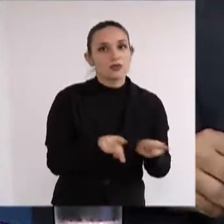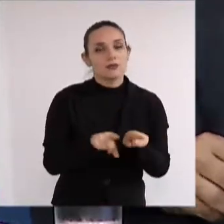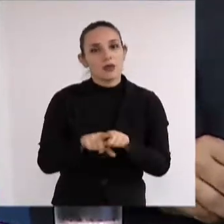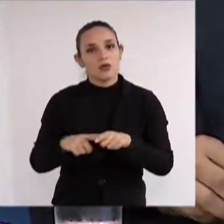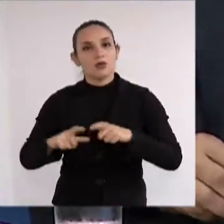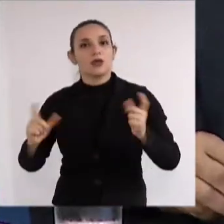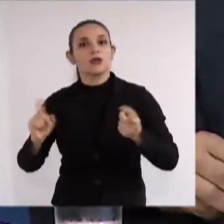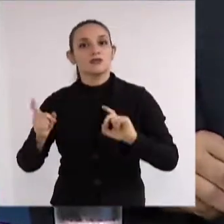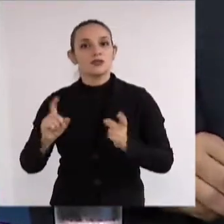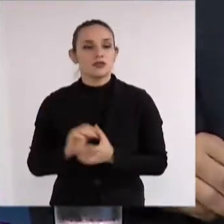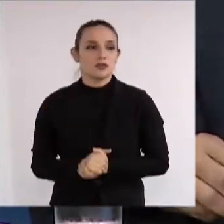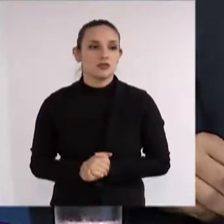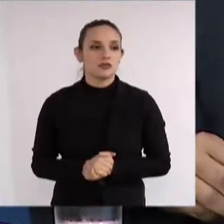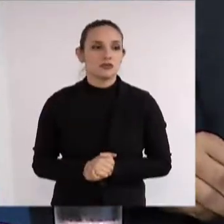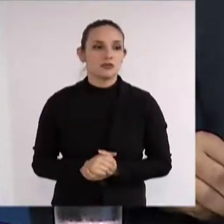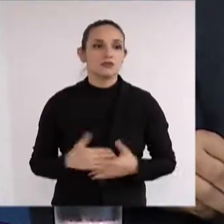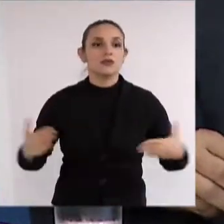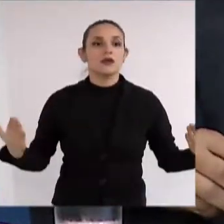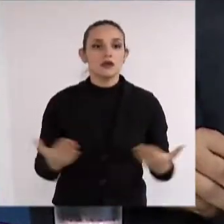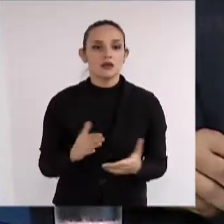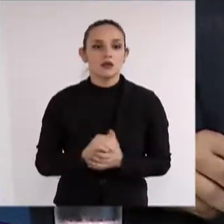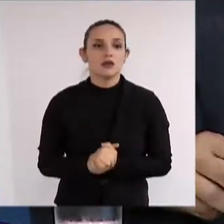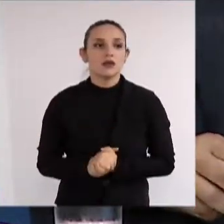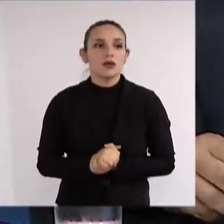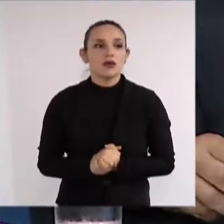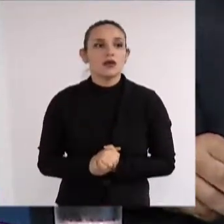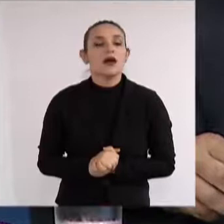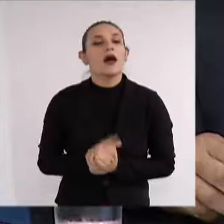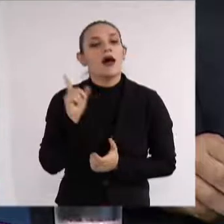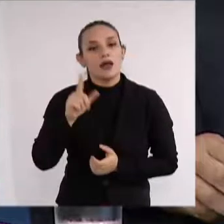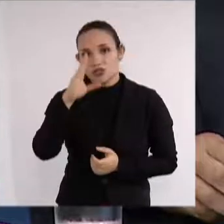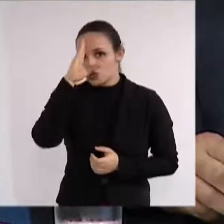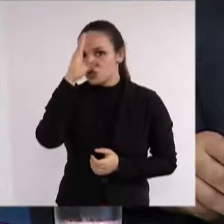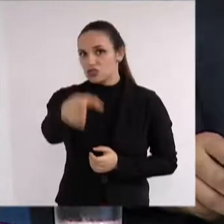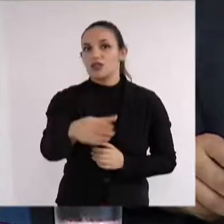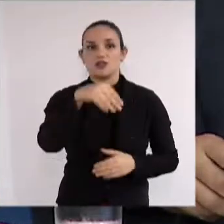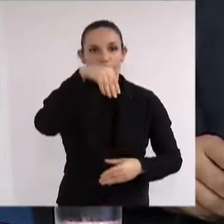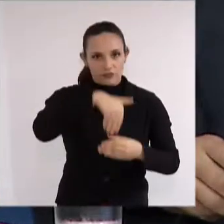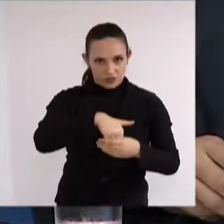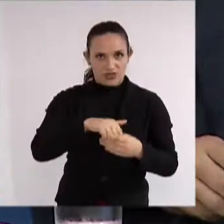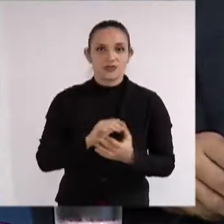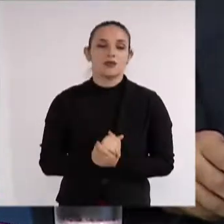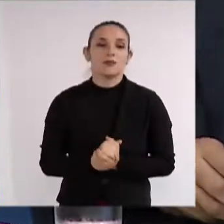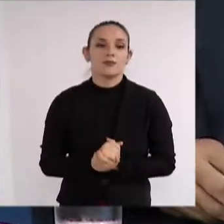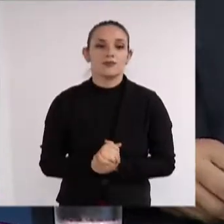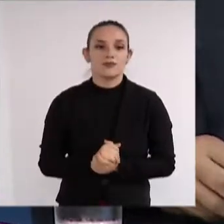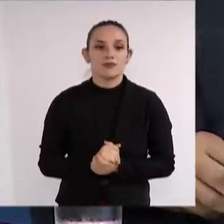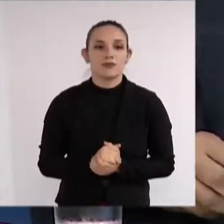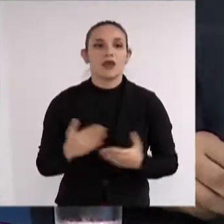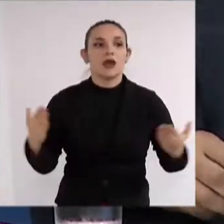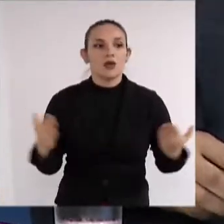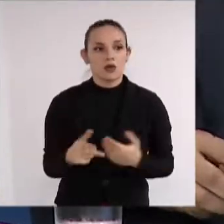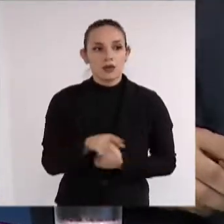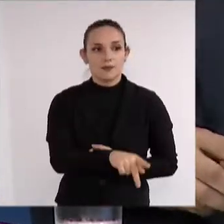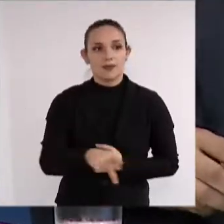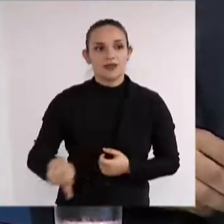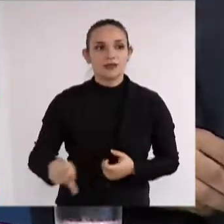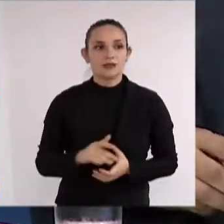expediente. Devemos passar diretamente à ordem do dia. Esta presidência